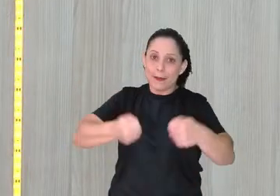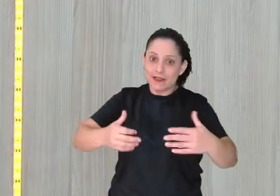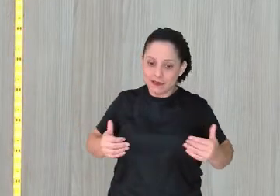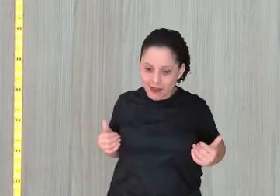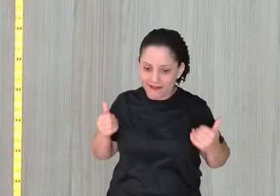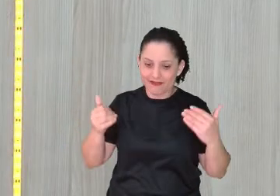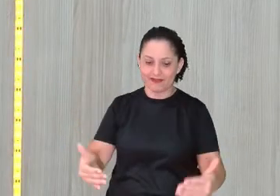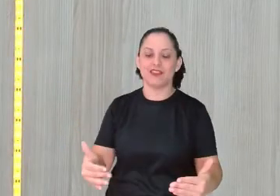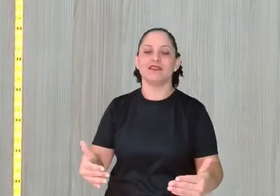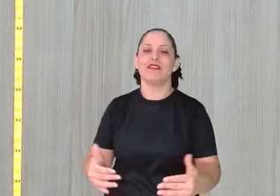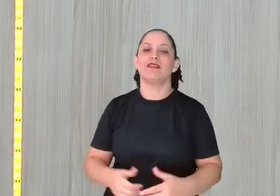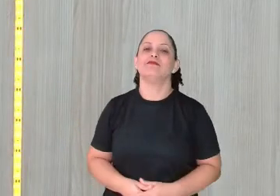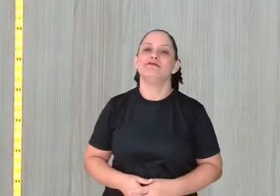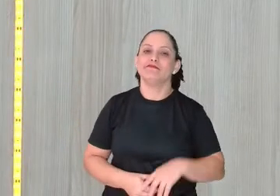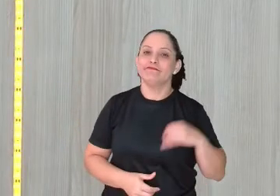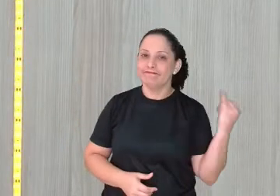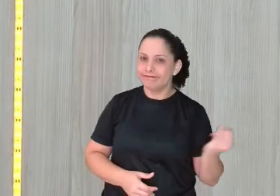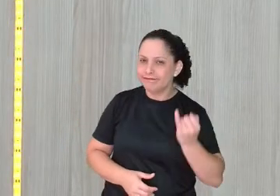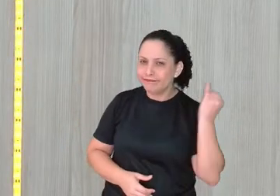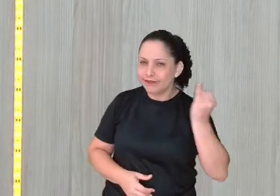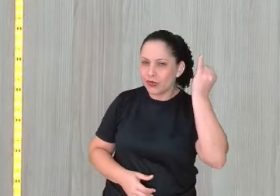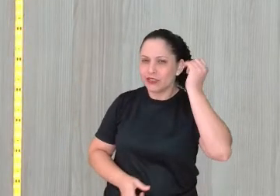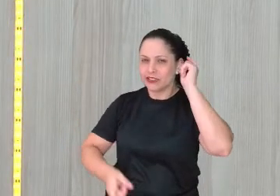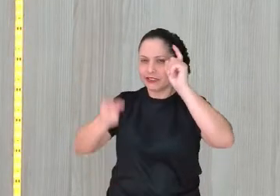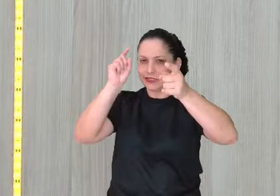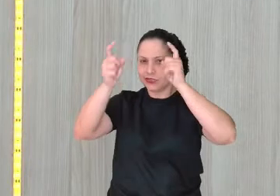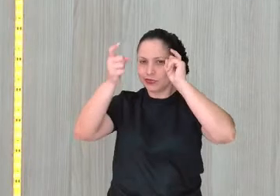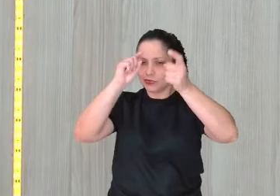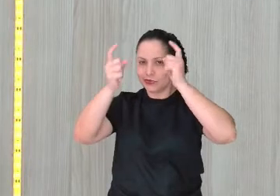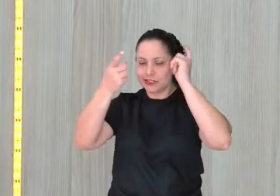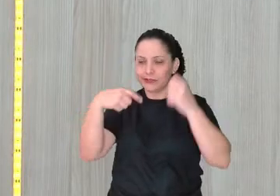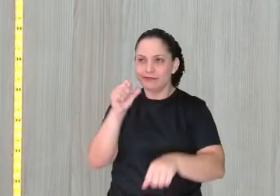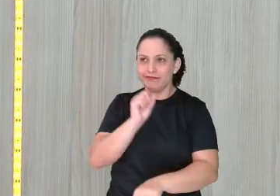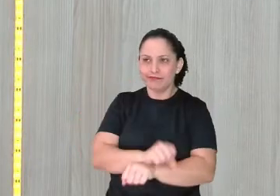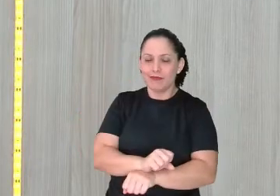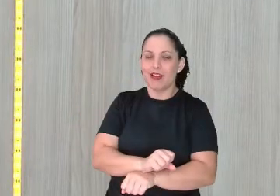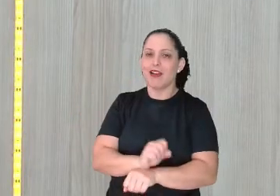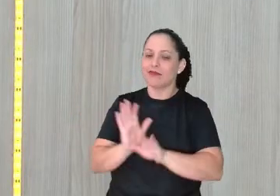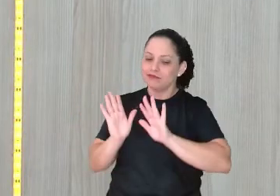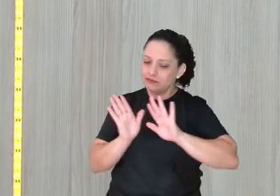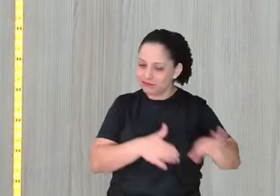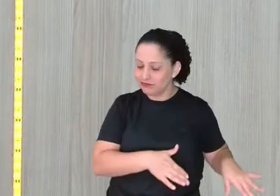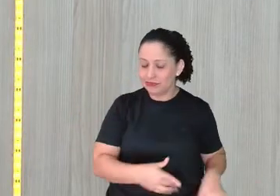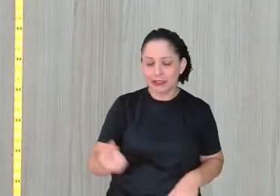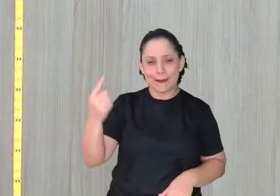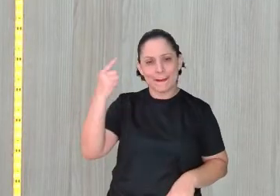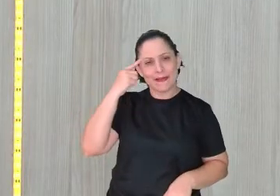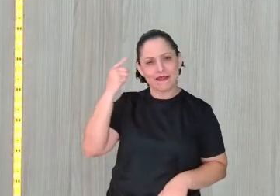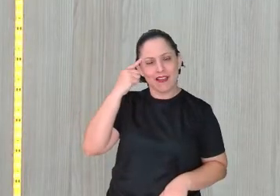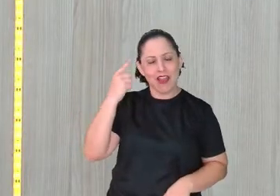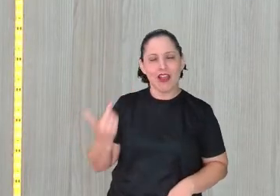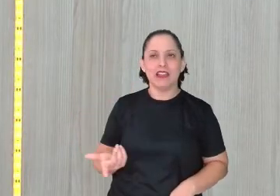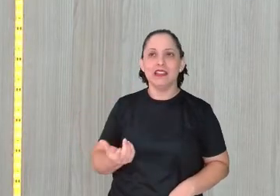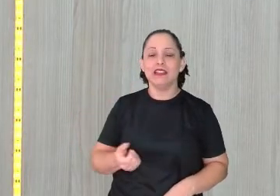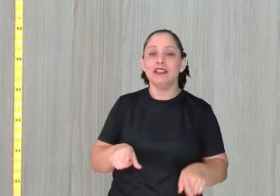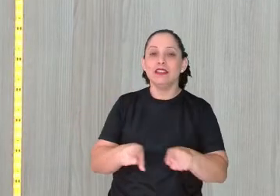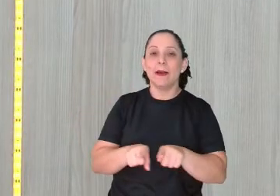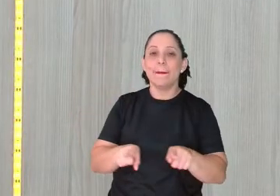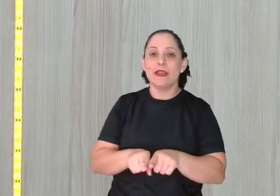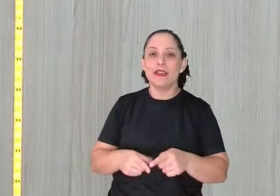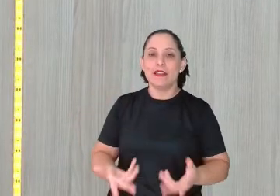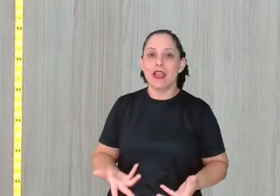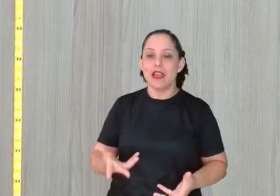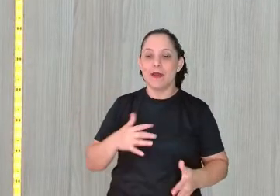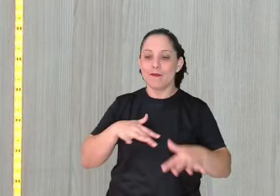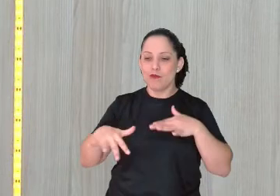é importante a gente trazer essas discussões para que a gente saia dessa estagnação, né, e comece a refletir e se mobilizar mesmo para